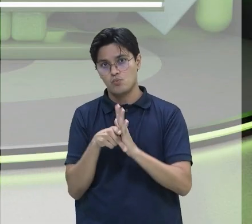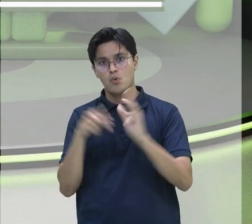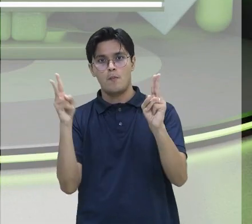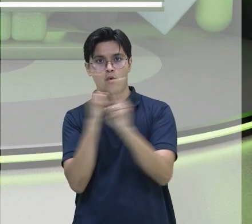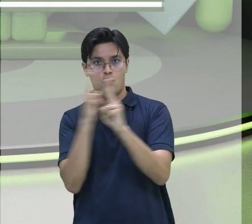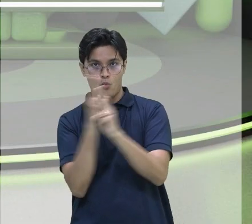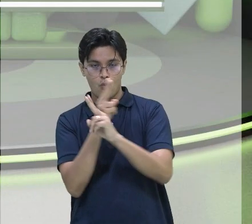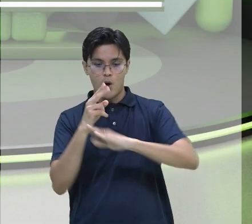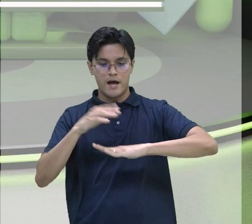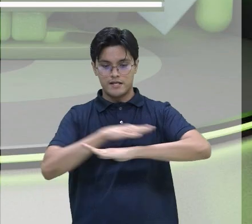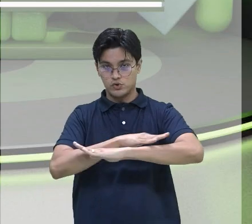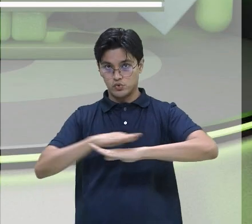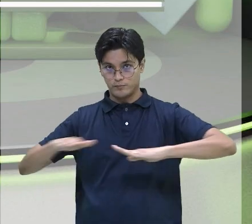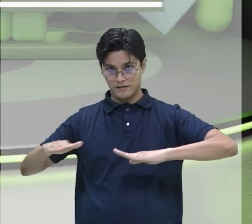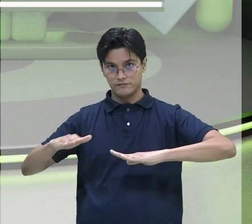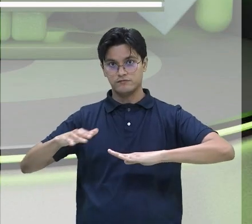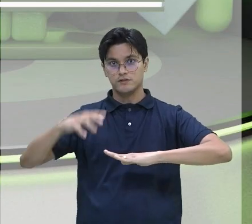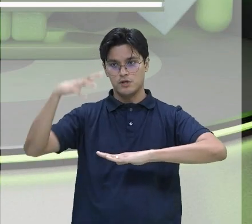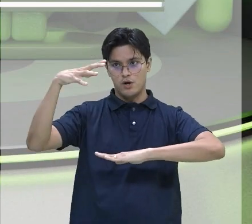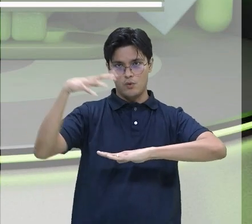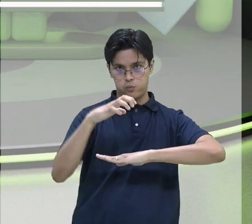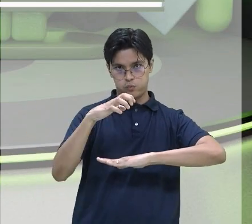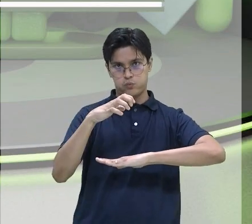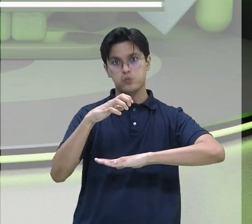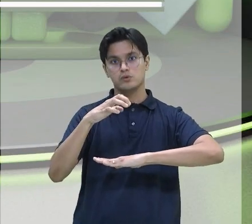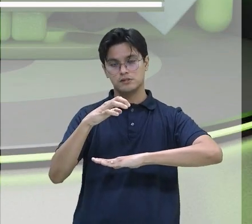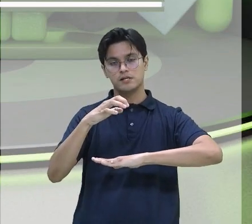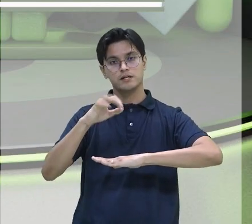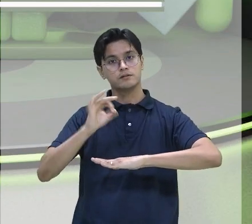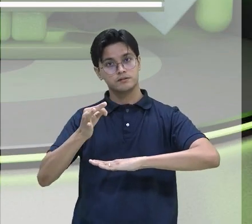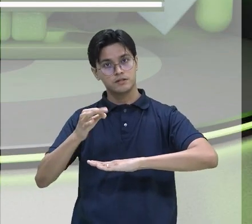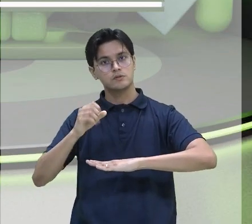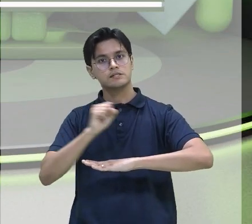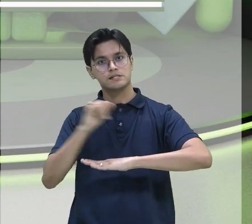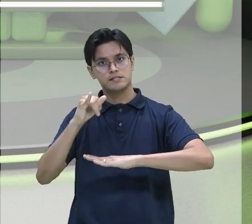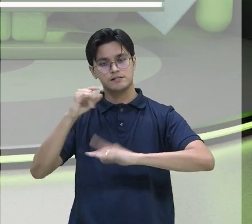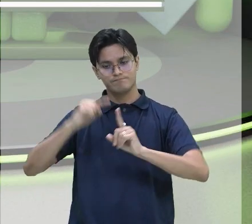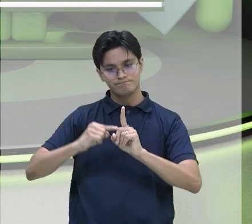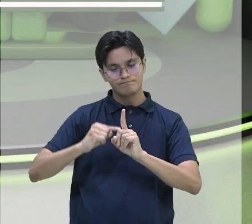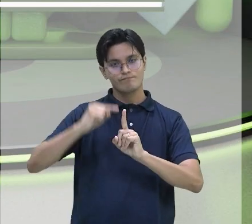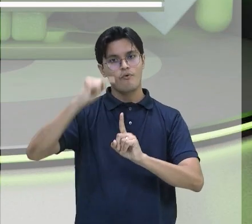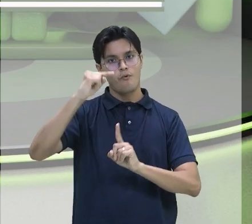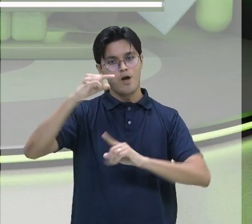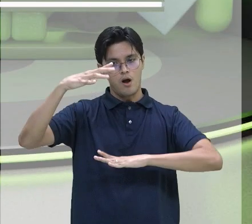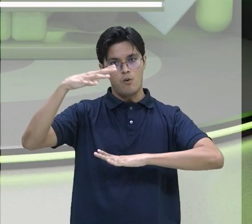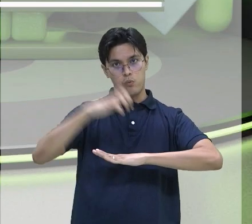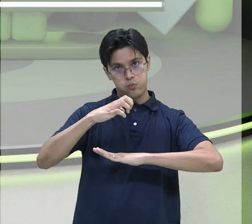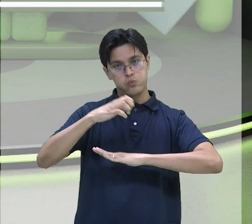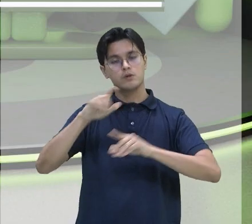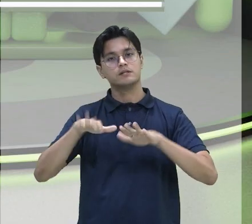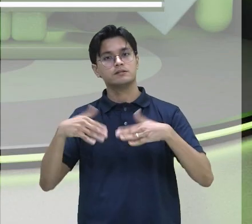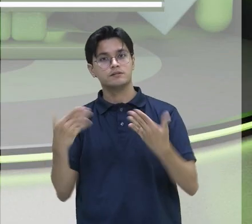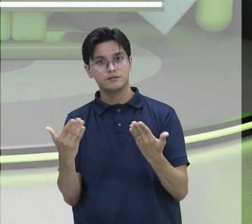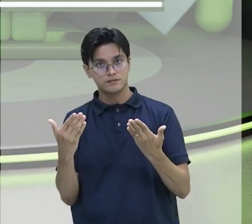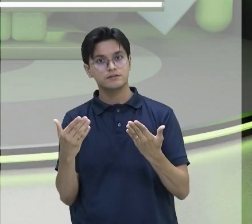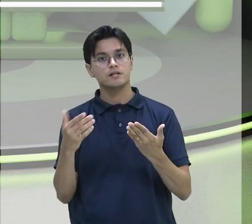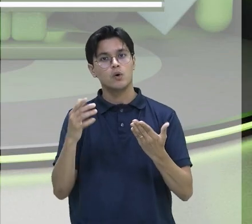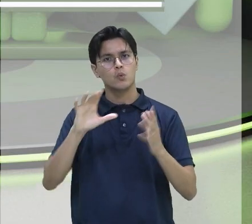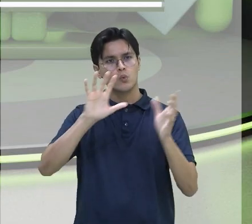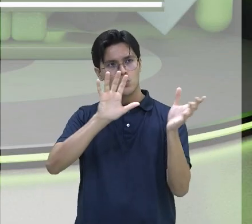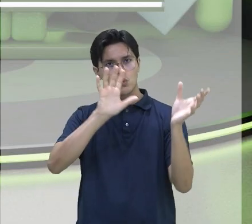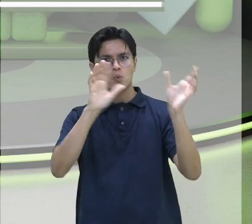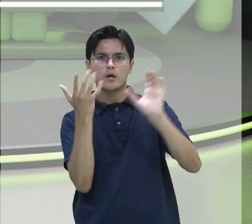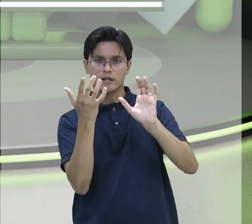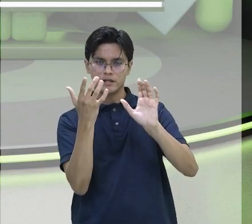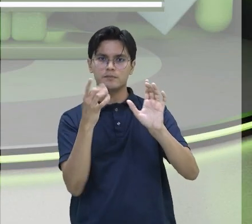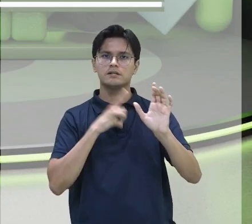pressão atmosférica, mais ameno será o clima. E quanto mais baixa, mais